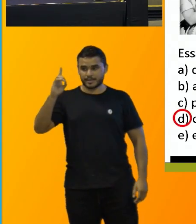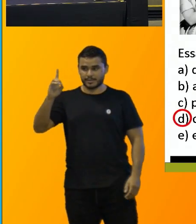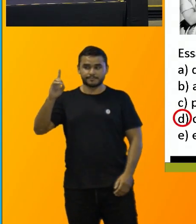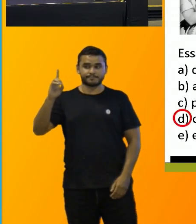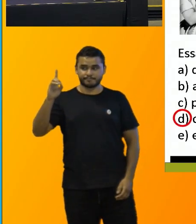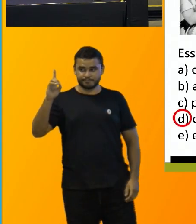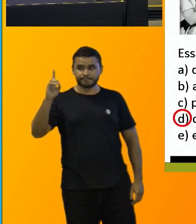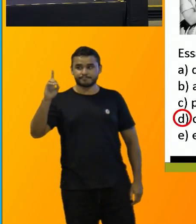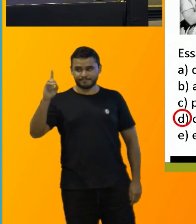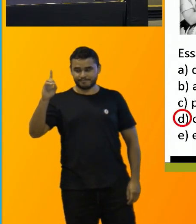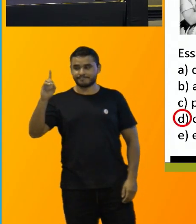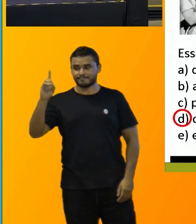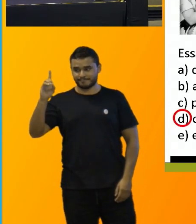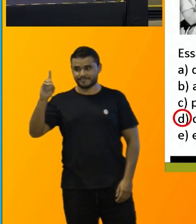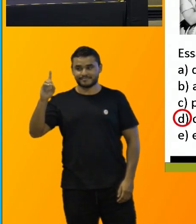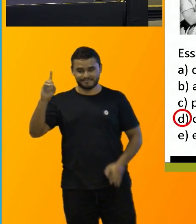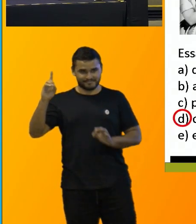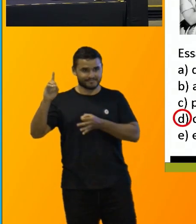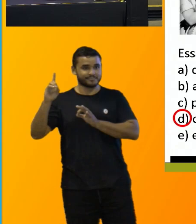Carismático.